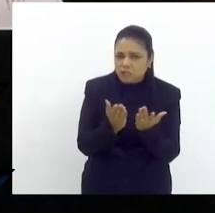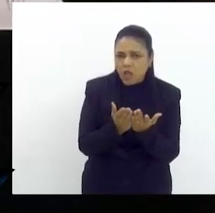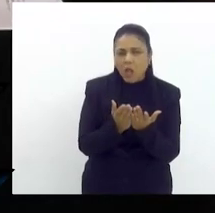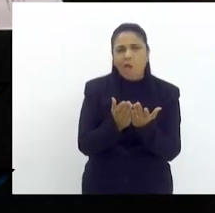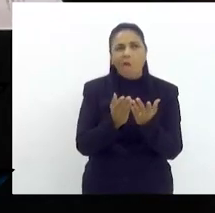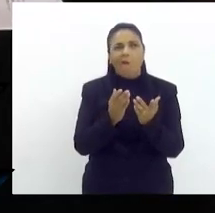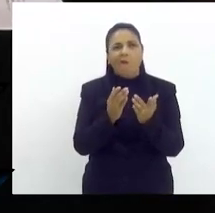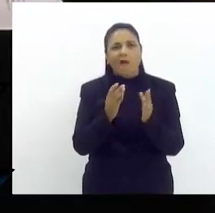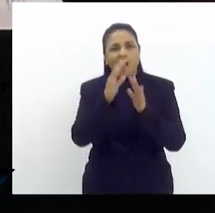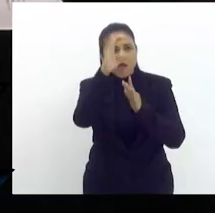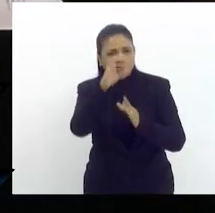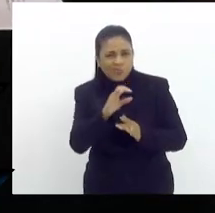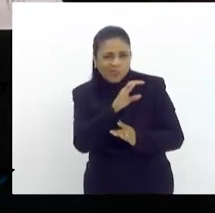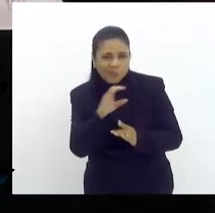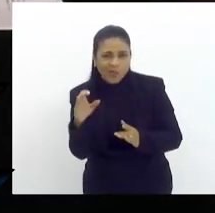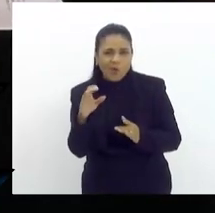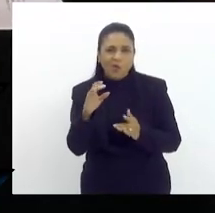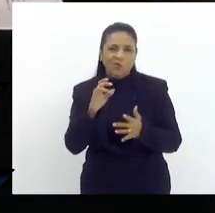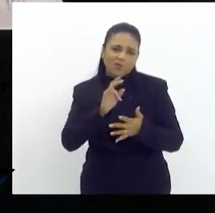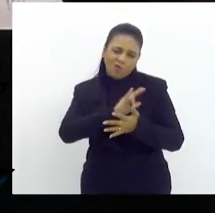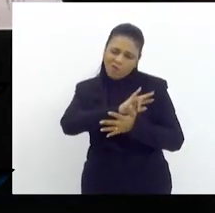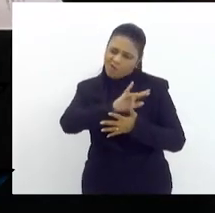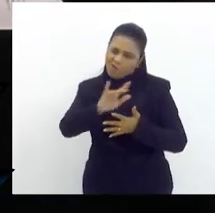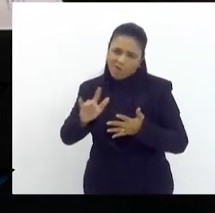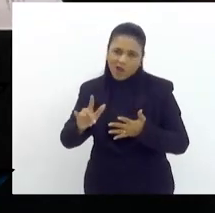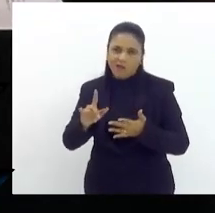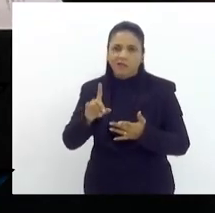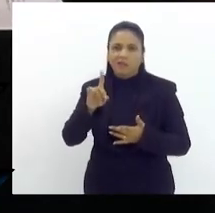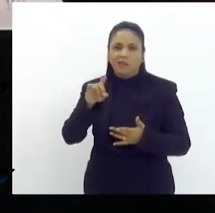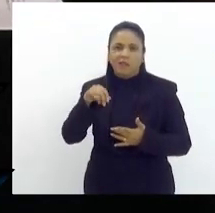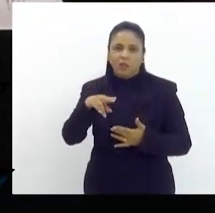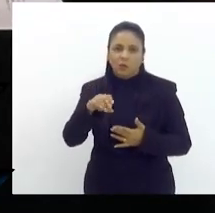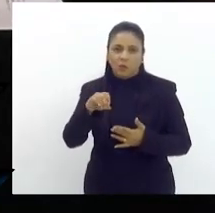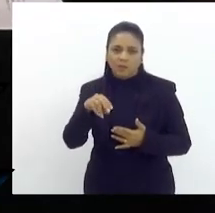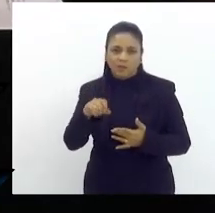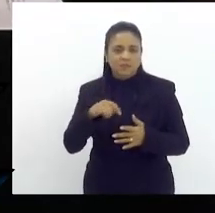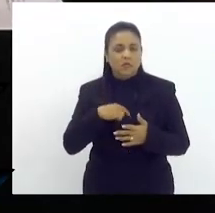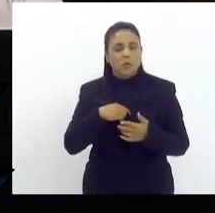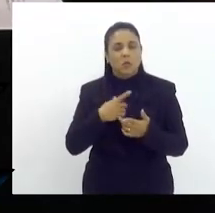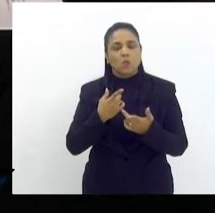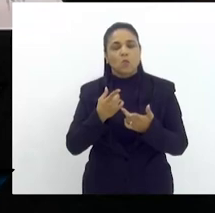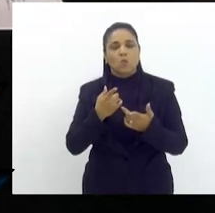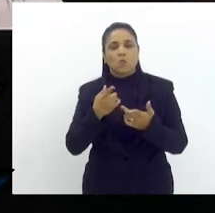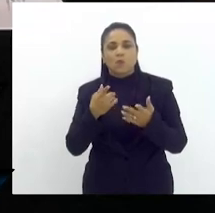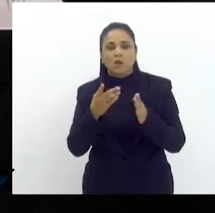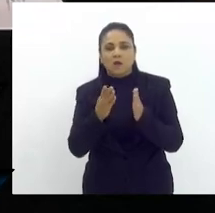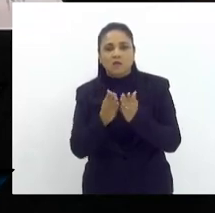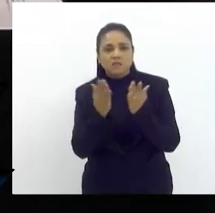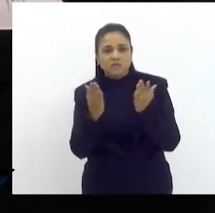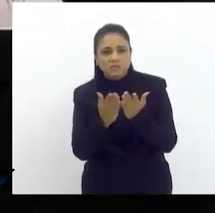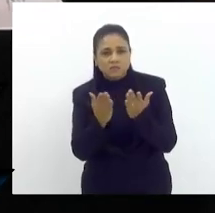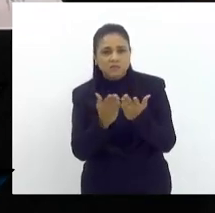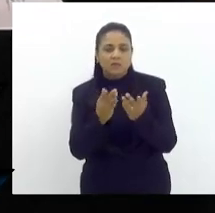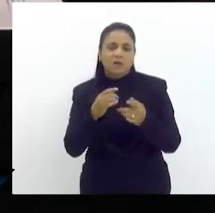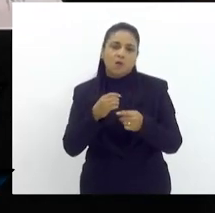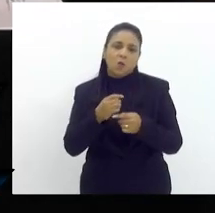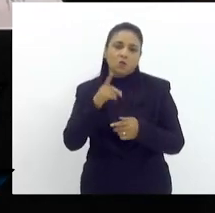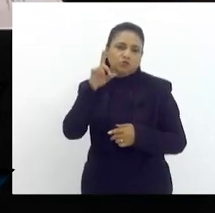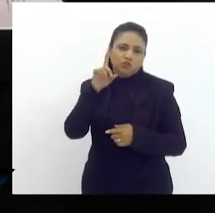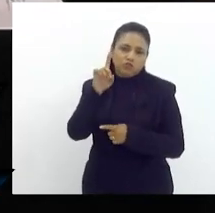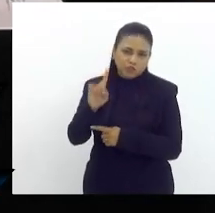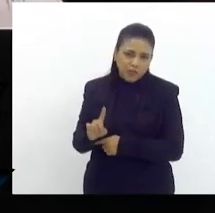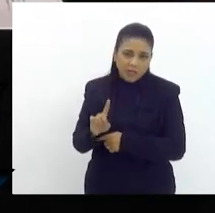ou das diversas denominações cristãs ou conservadora ou de direita pode expressar